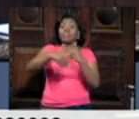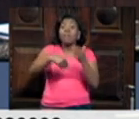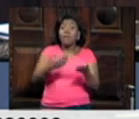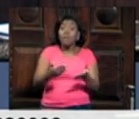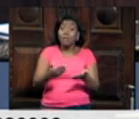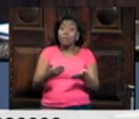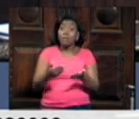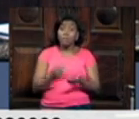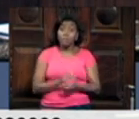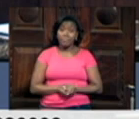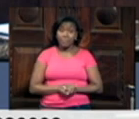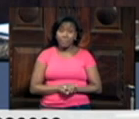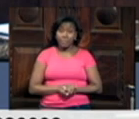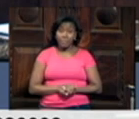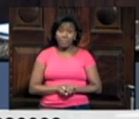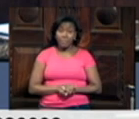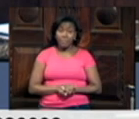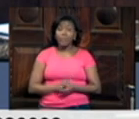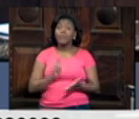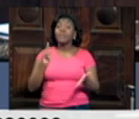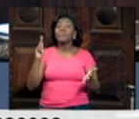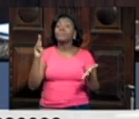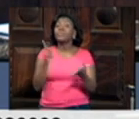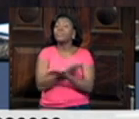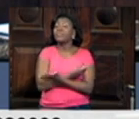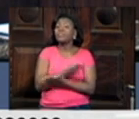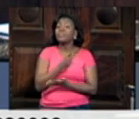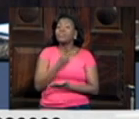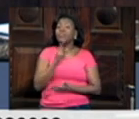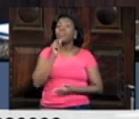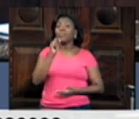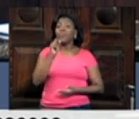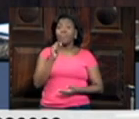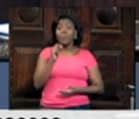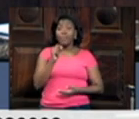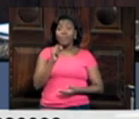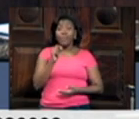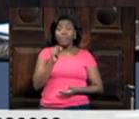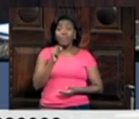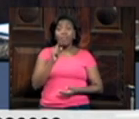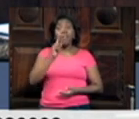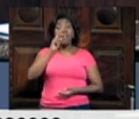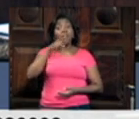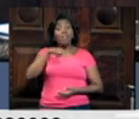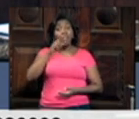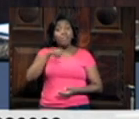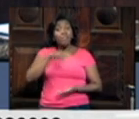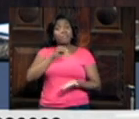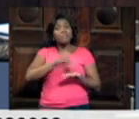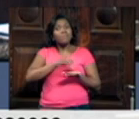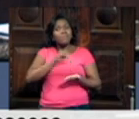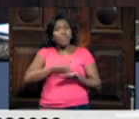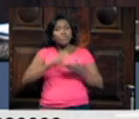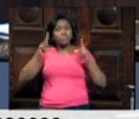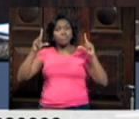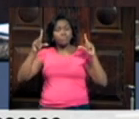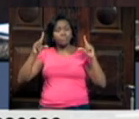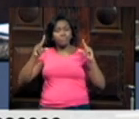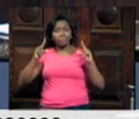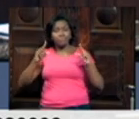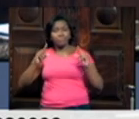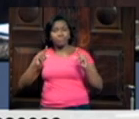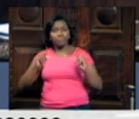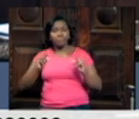ou a consequência mais imediata é a ausência de recursos, falta de